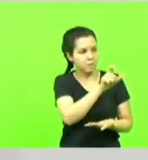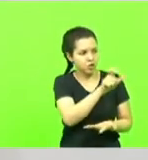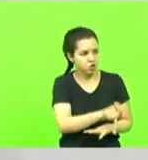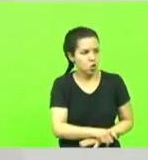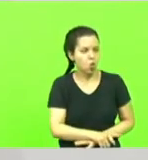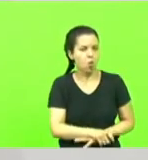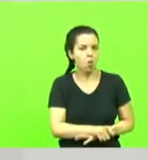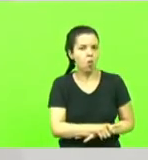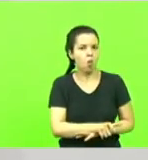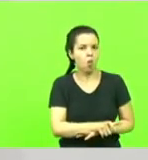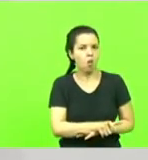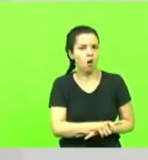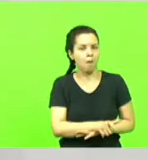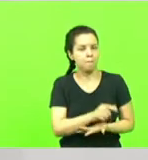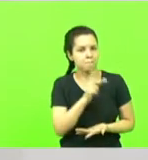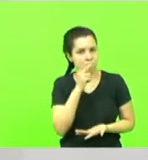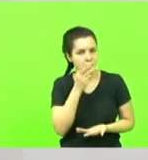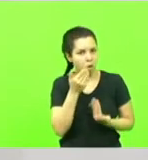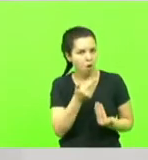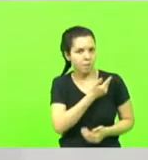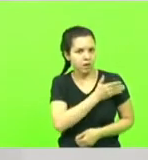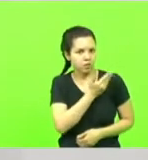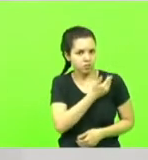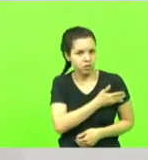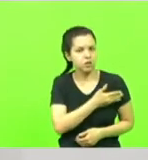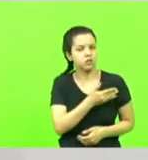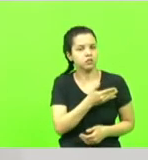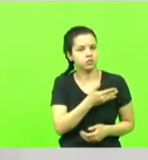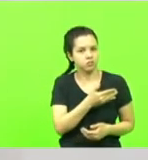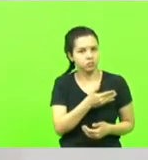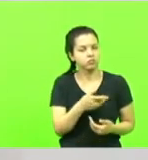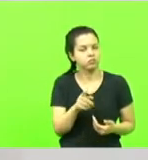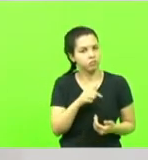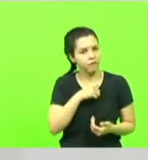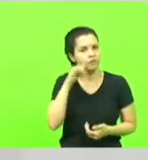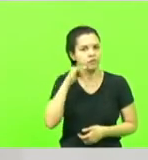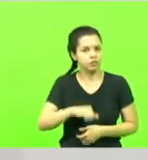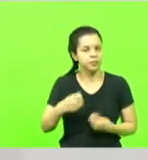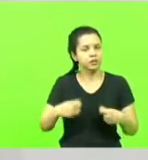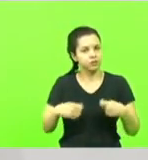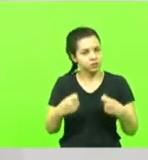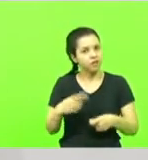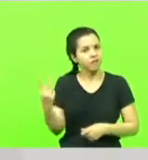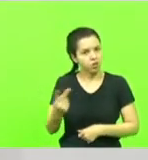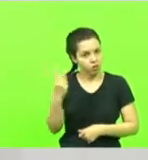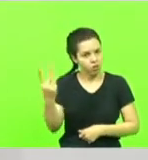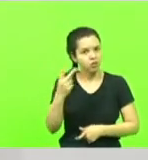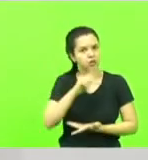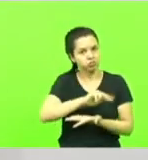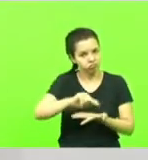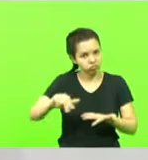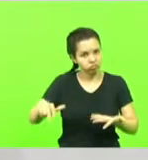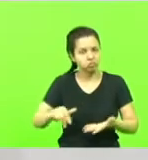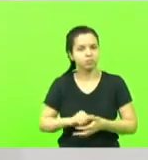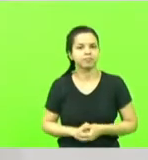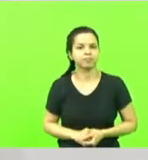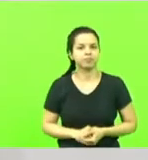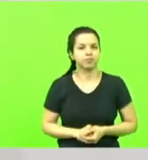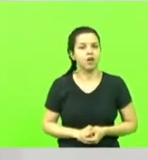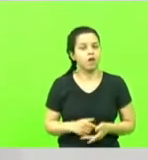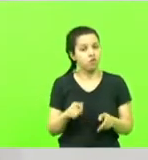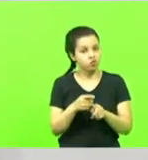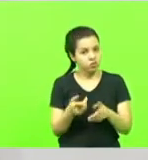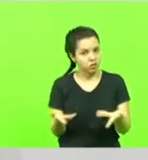ser promovidas e devem ser valorizadas. Ainda, senhor presidente, colegas deputados e deputadas, a todos que nos